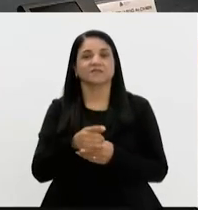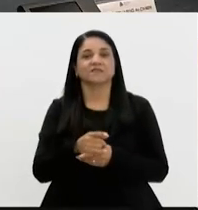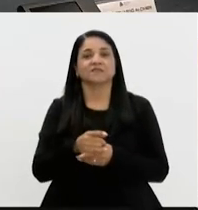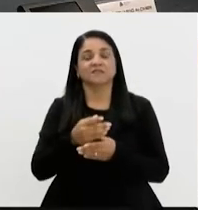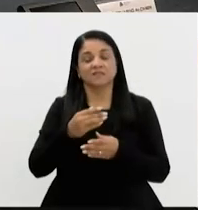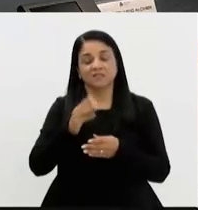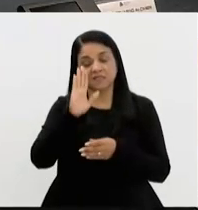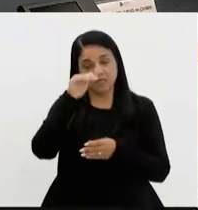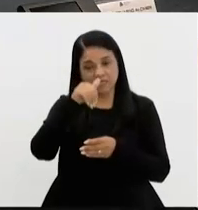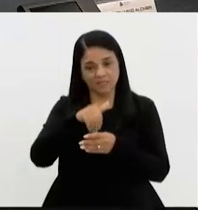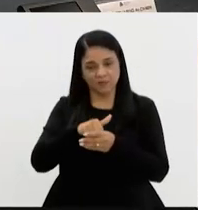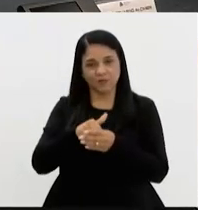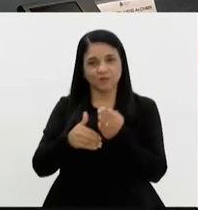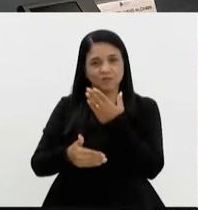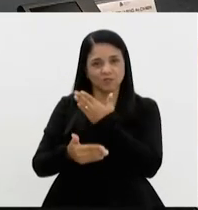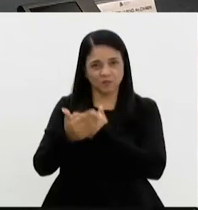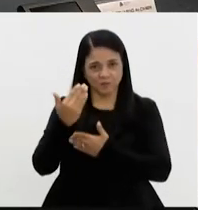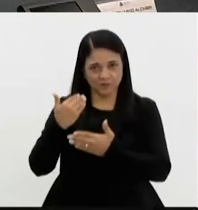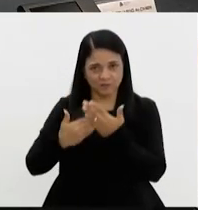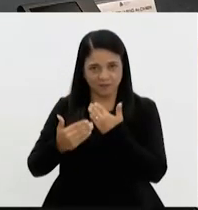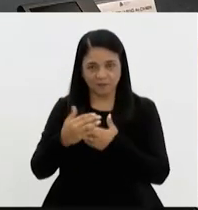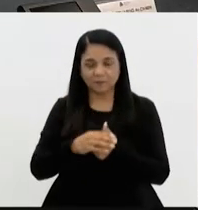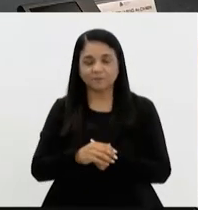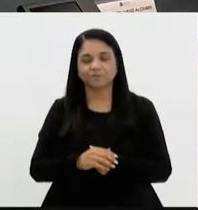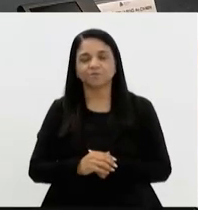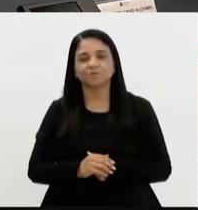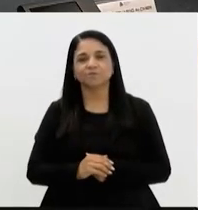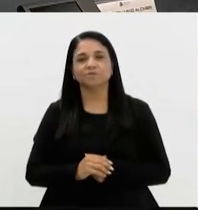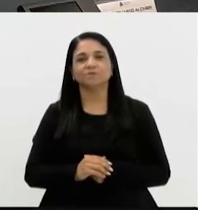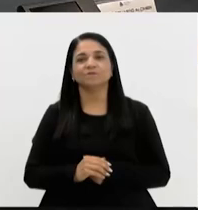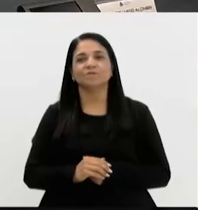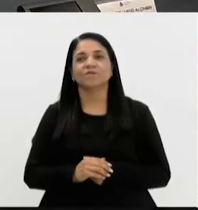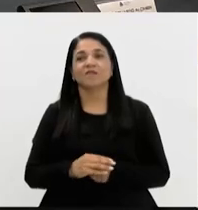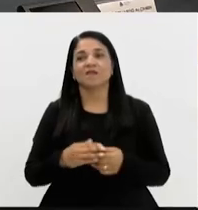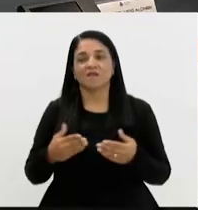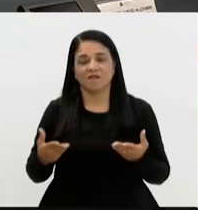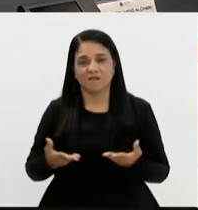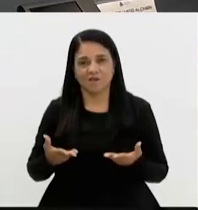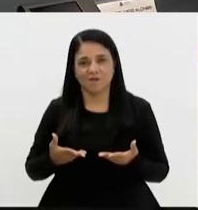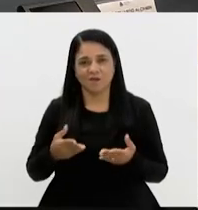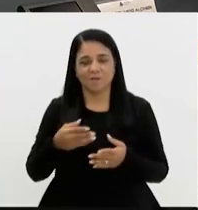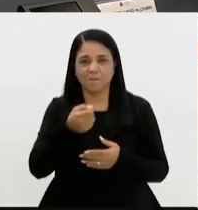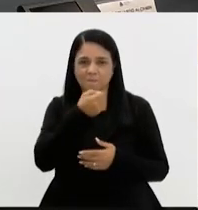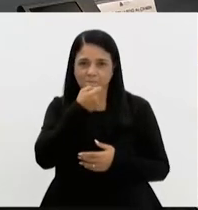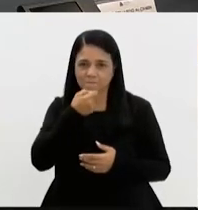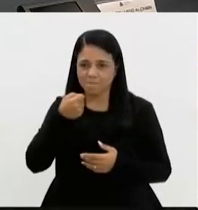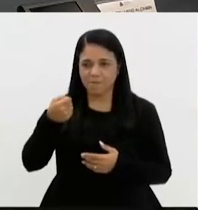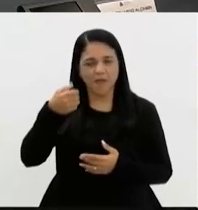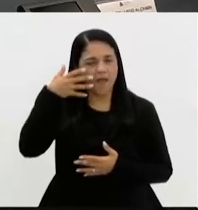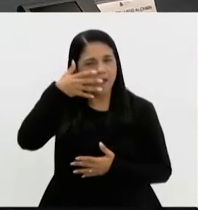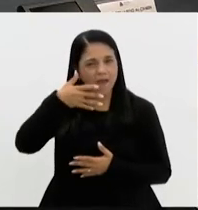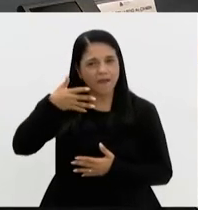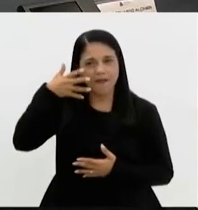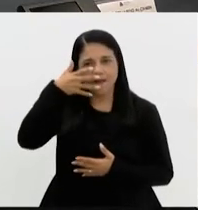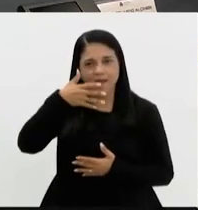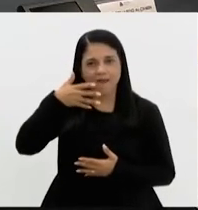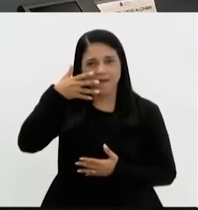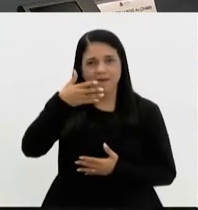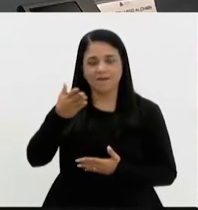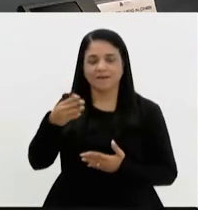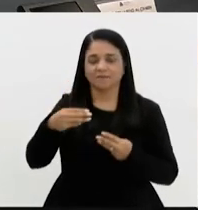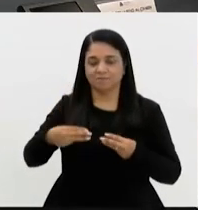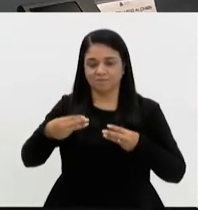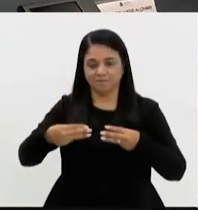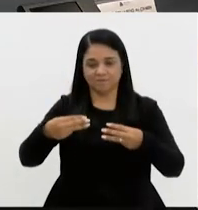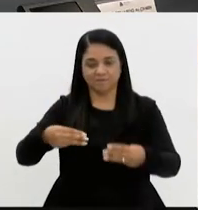né Eh imediatamente eu passo a palavra Para nossa querida